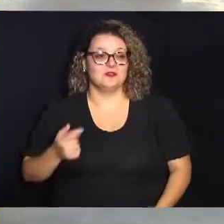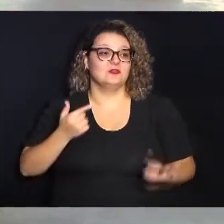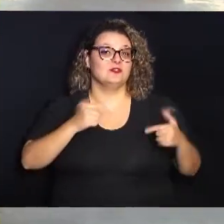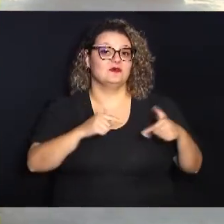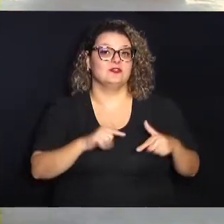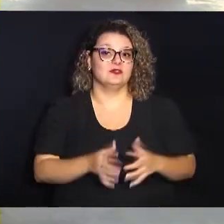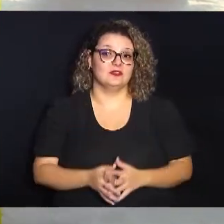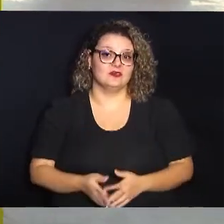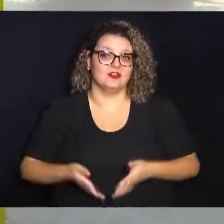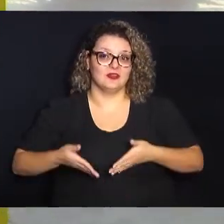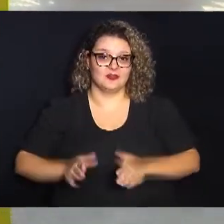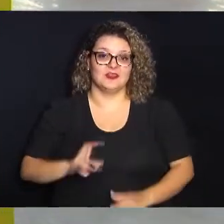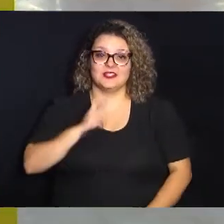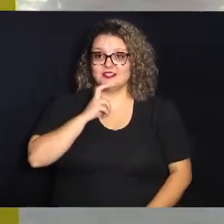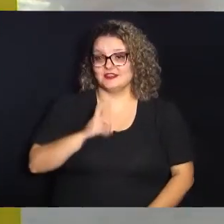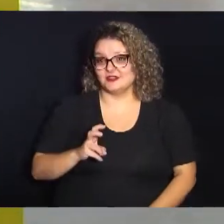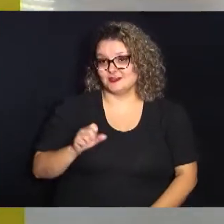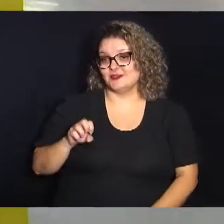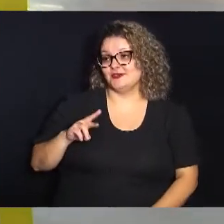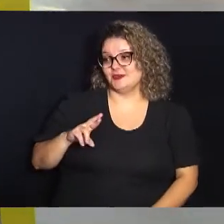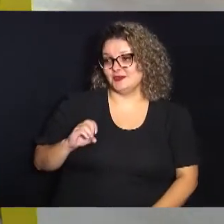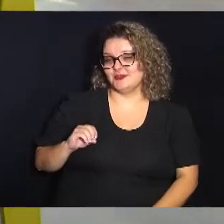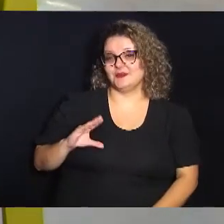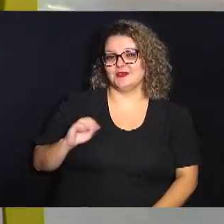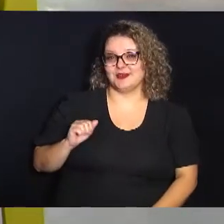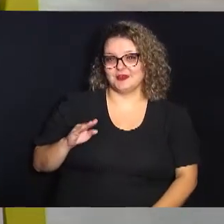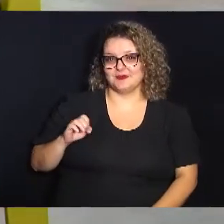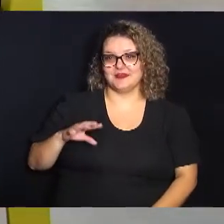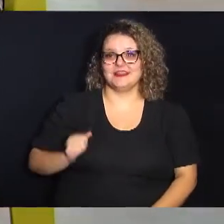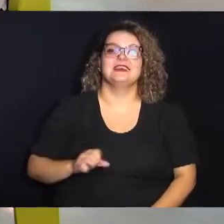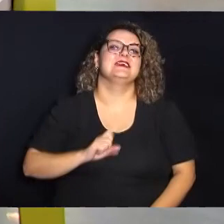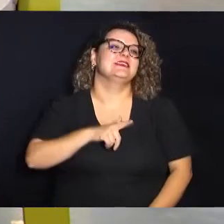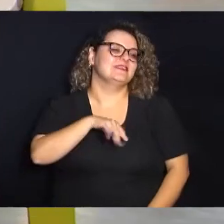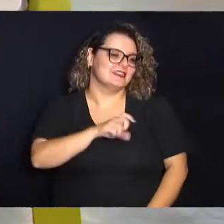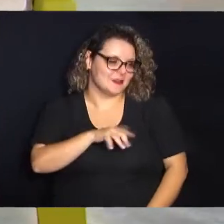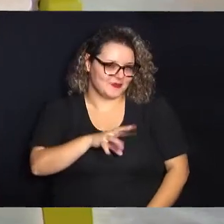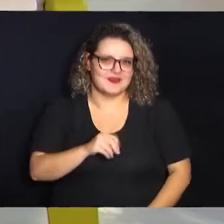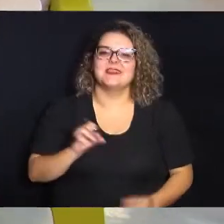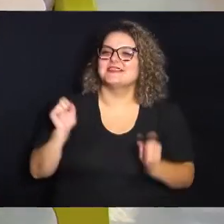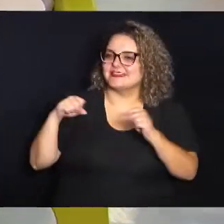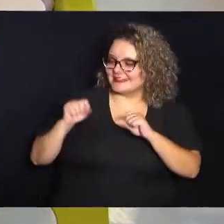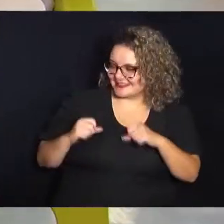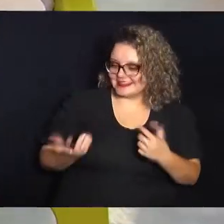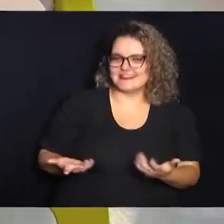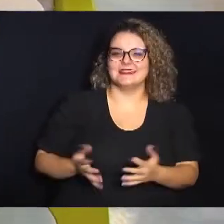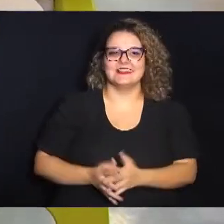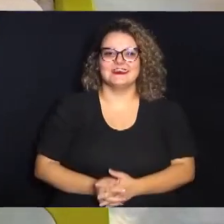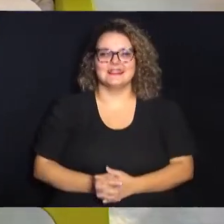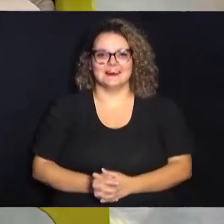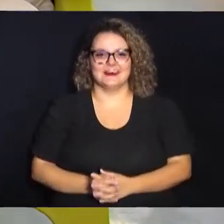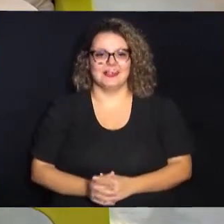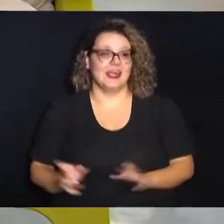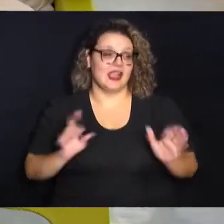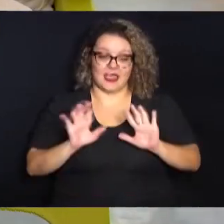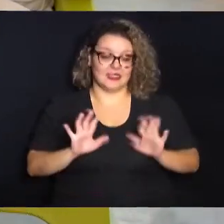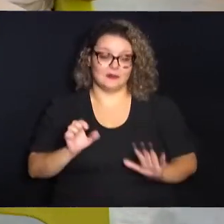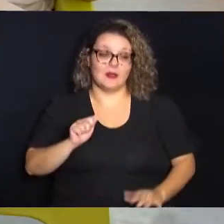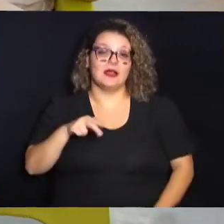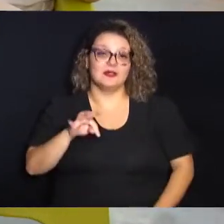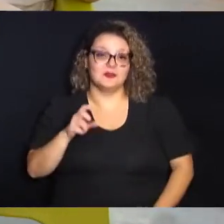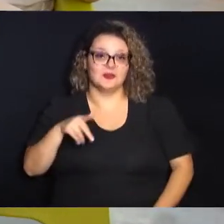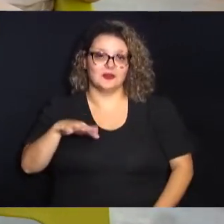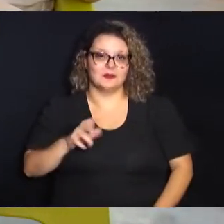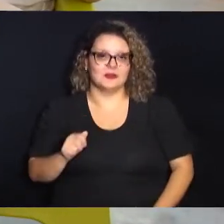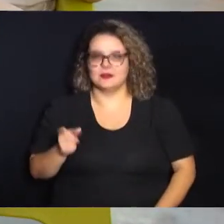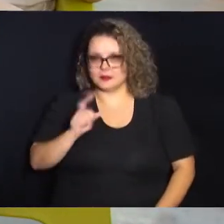você é, professor? Eu nasci em Sorocaba, sou da região sorocabana. São Bento e Atlético de Sorocaba. Atlético de Sorocaba. Então, aí não são antônimos. As